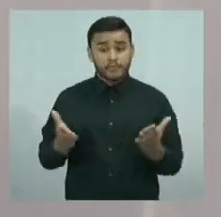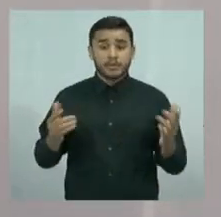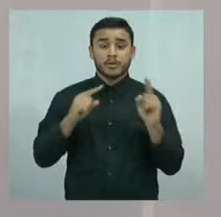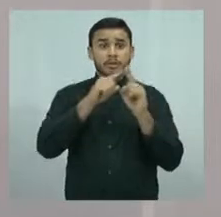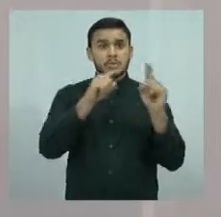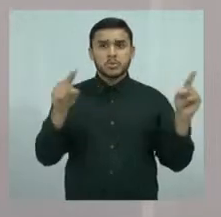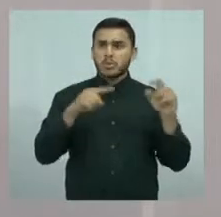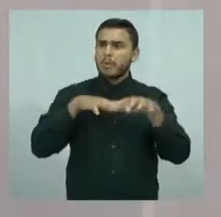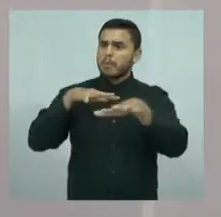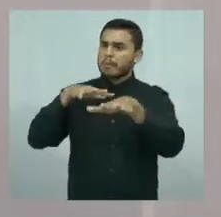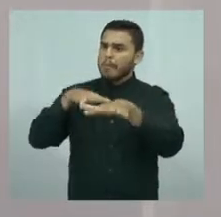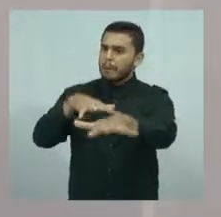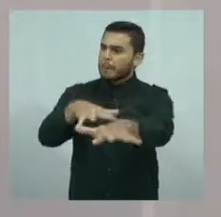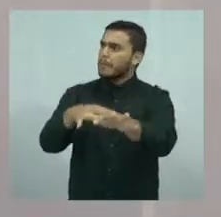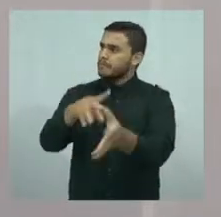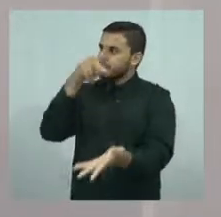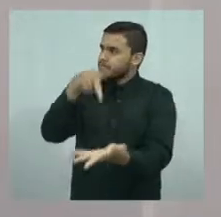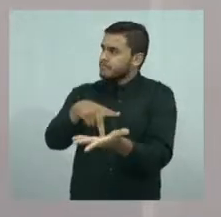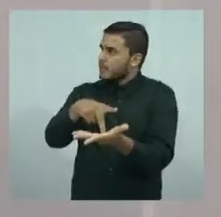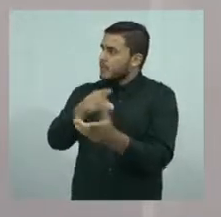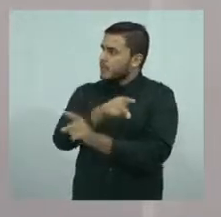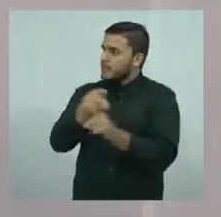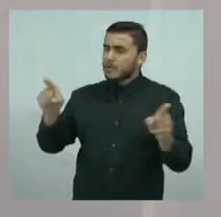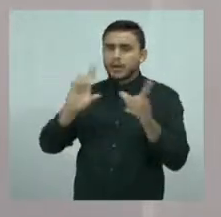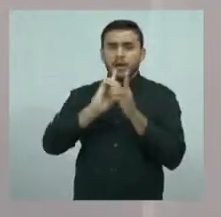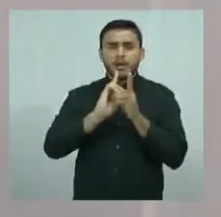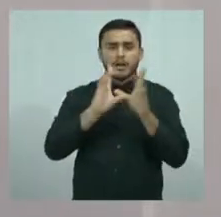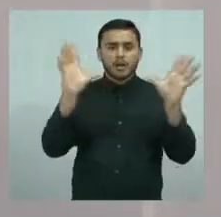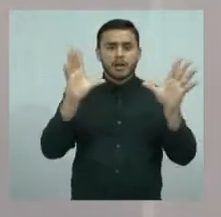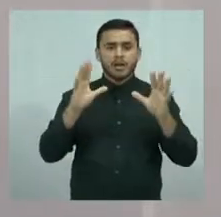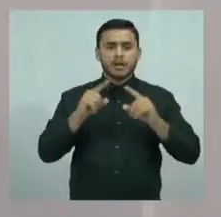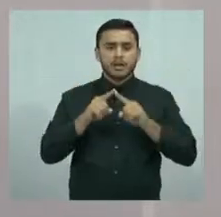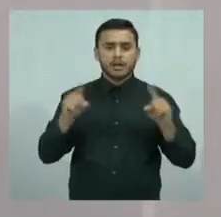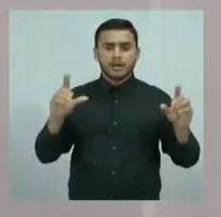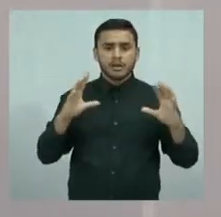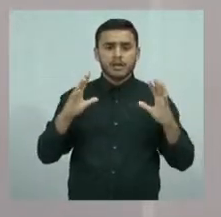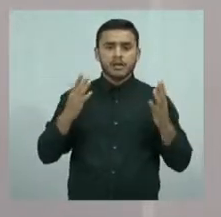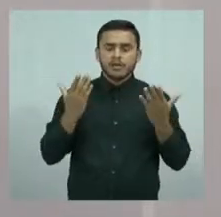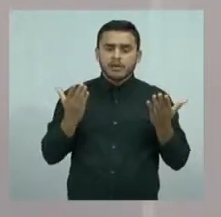de manifestações legítimas, democráticas,